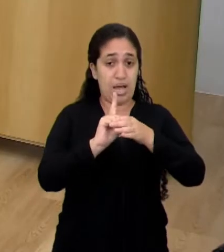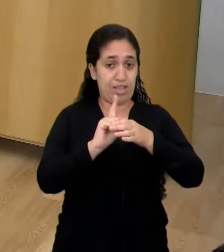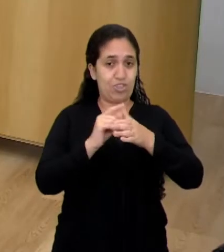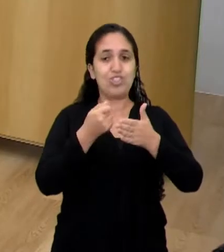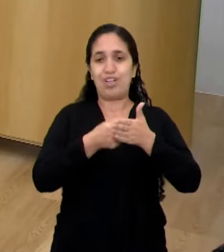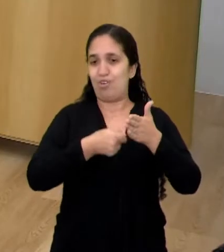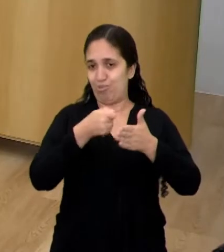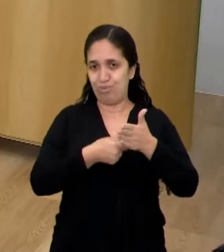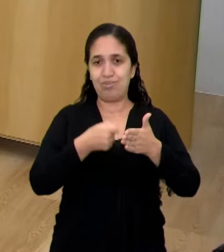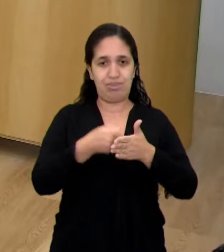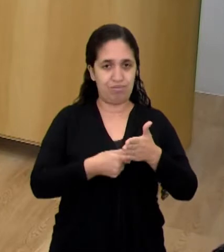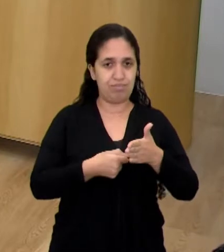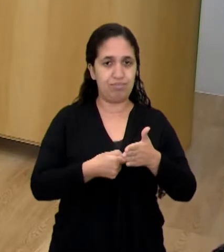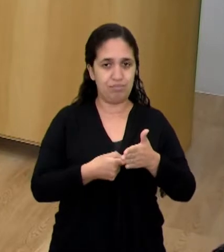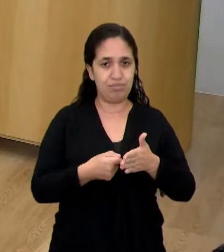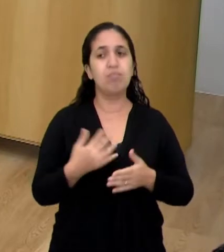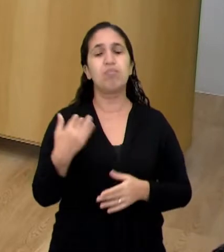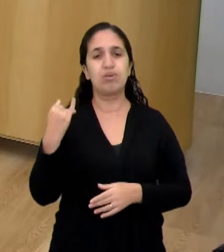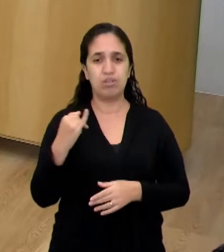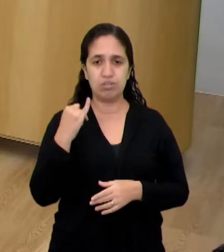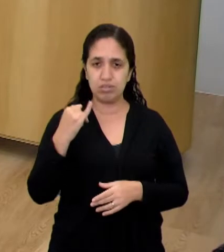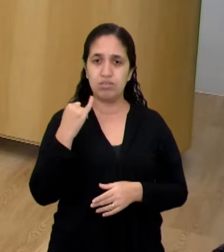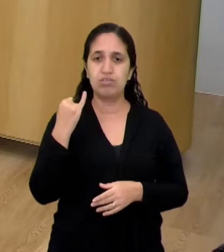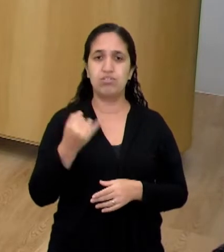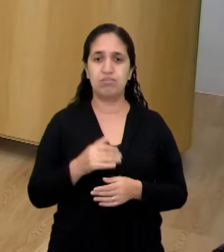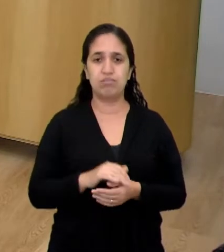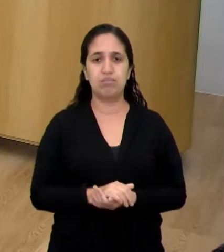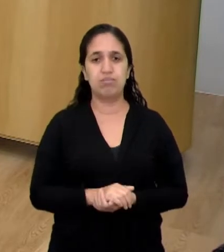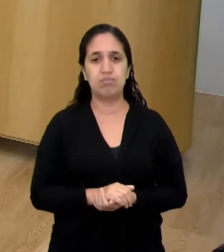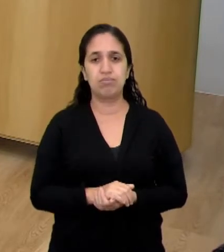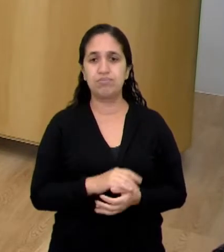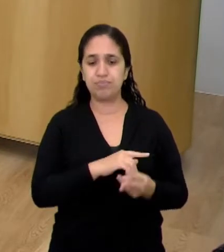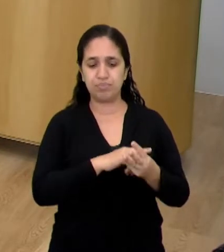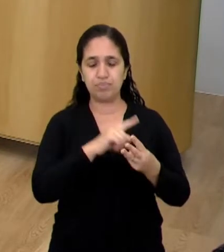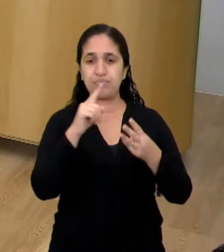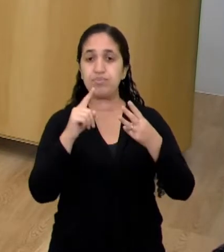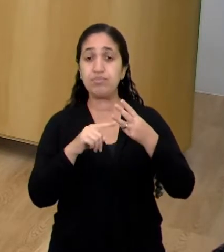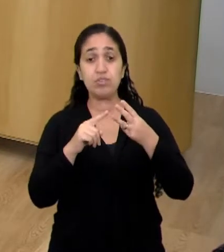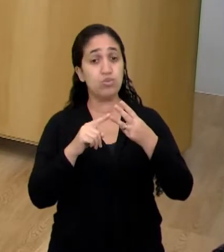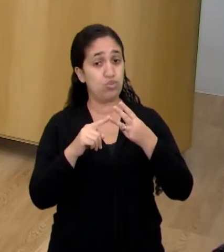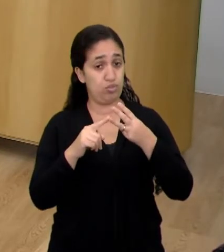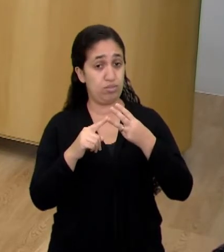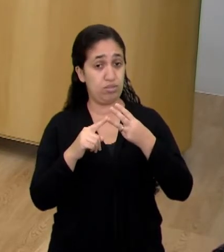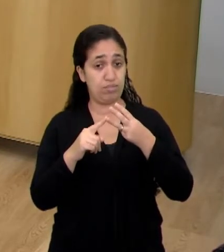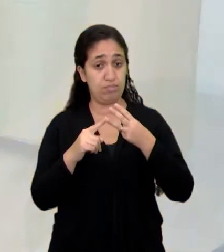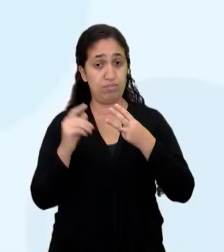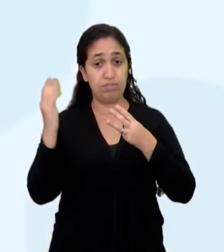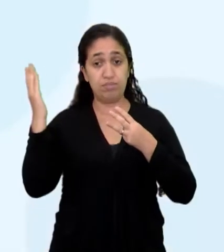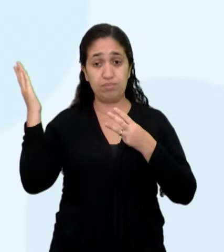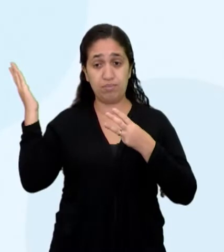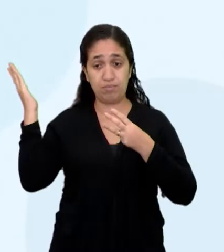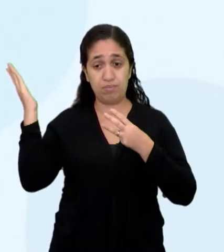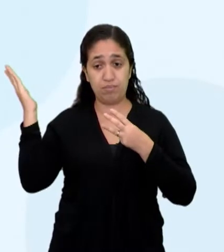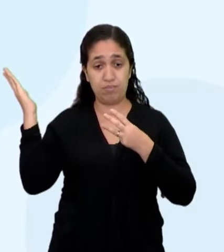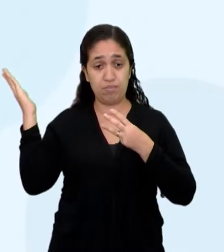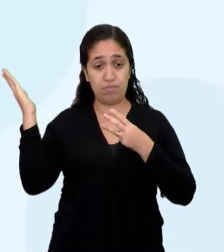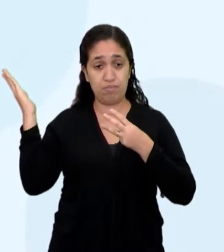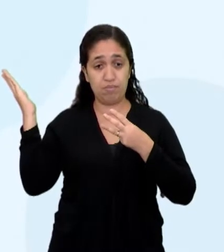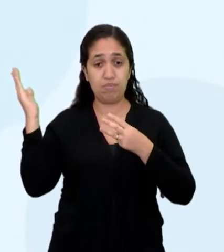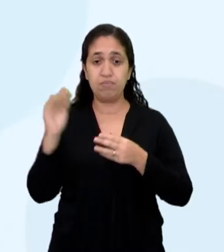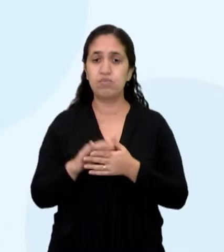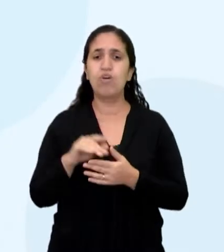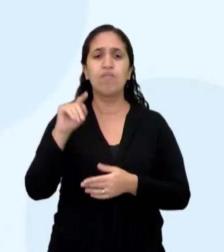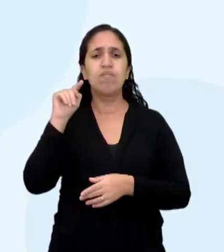né? Parte da luta. Ela é parte da luta, é uma parte importante. A última pergunta, só pra gente já terminar o nosso esquenta.